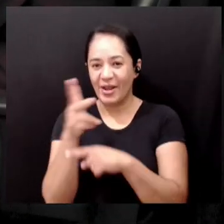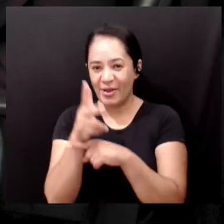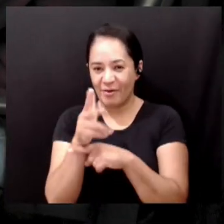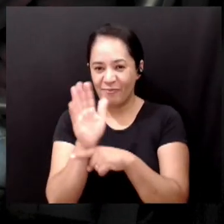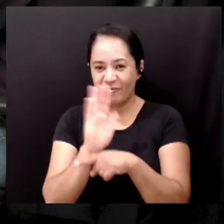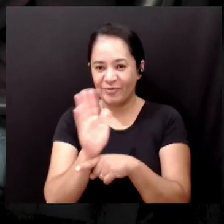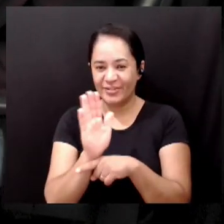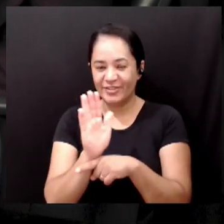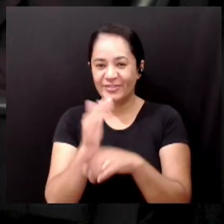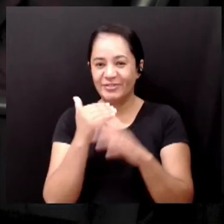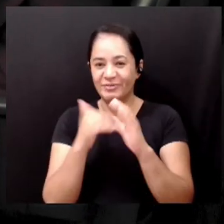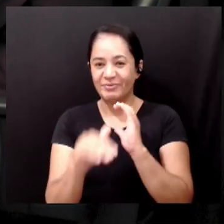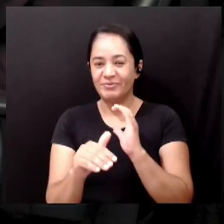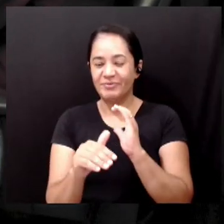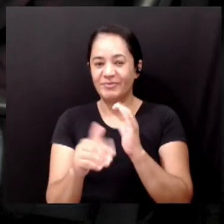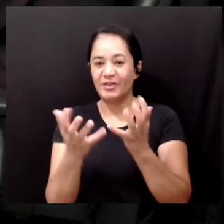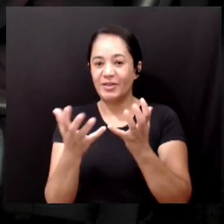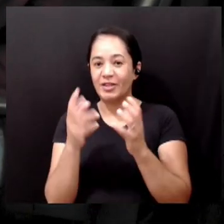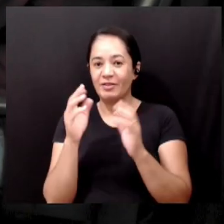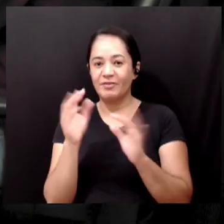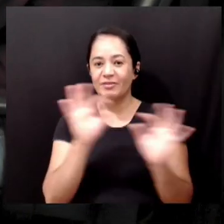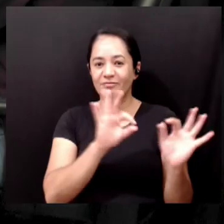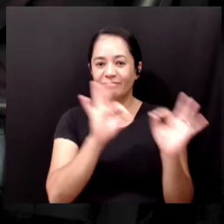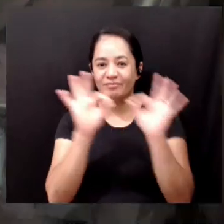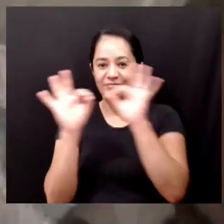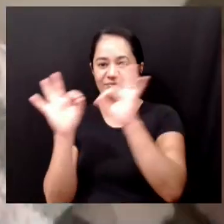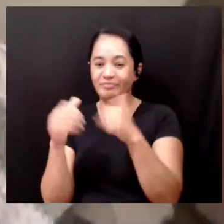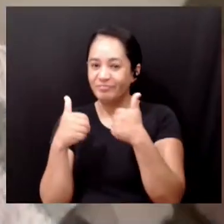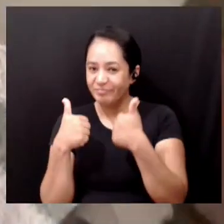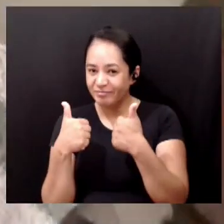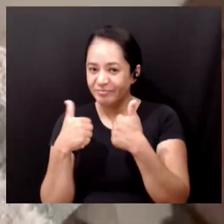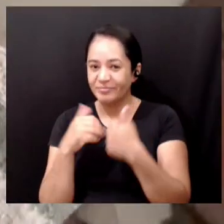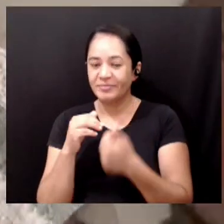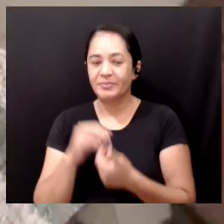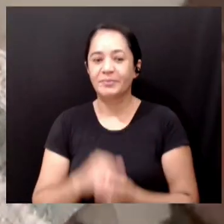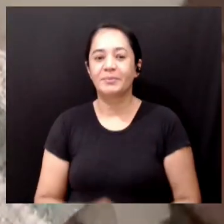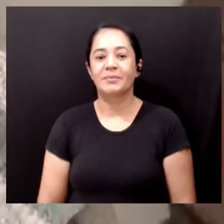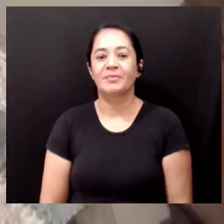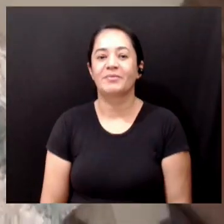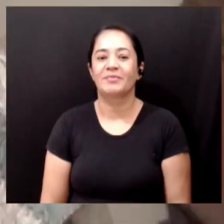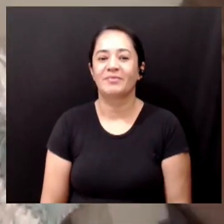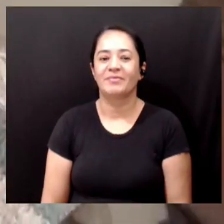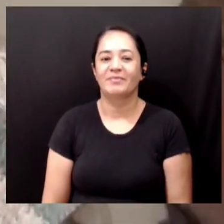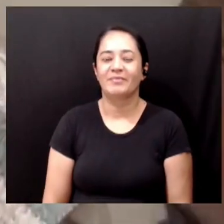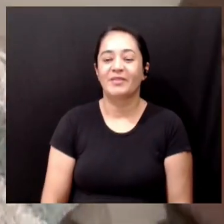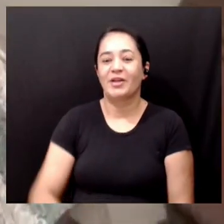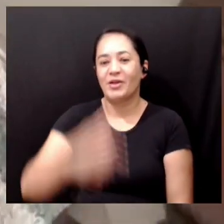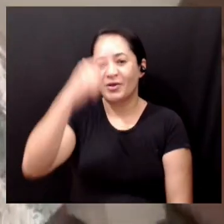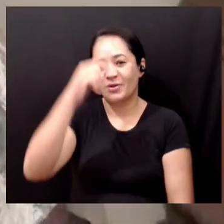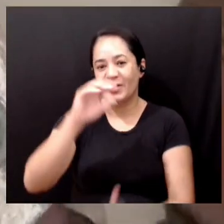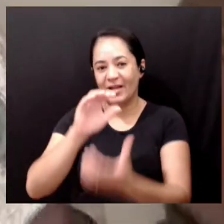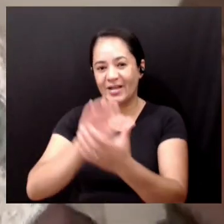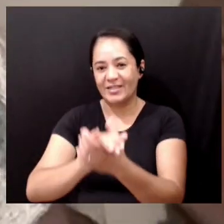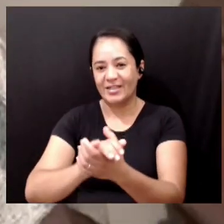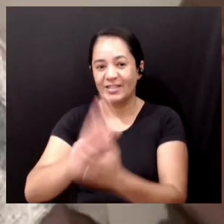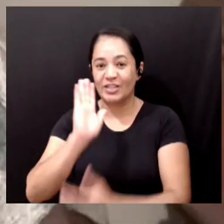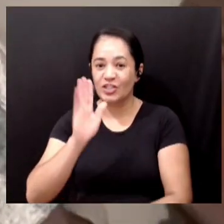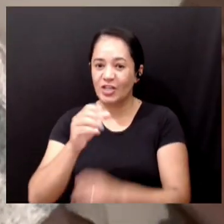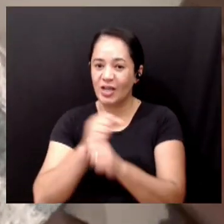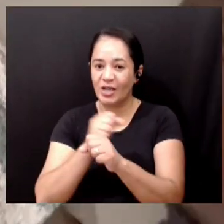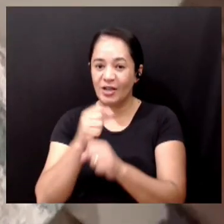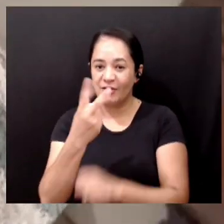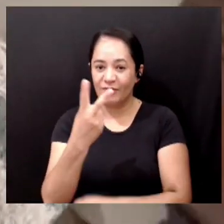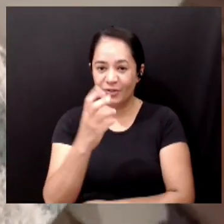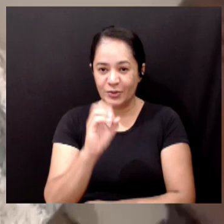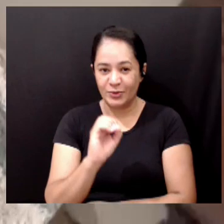você assistisse, tá bom? Vamos ver. Estou casada com o Guilherme há 20 anos. E essa história